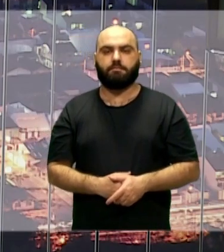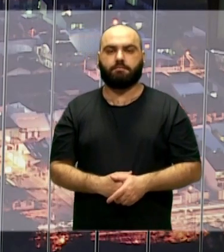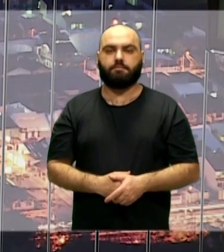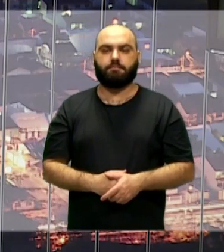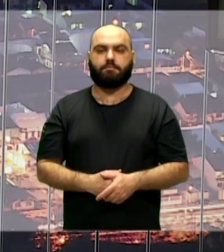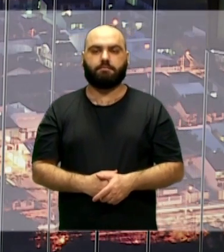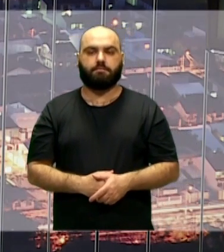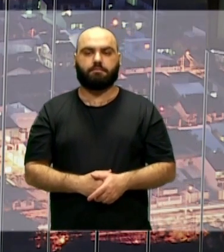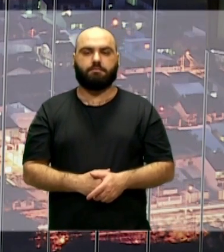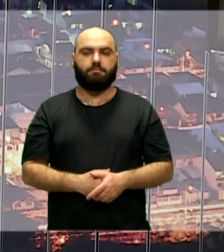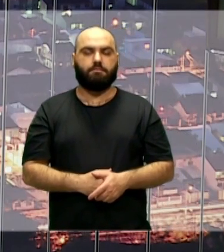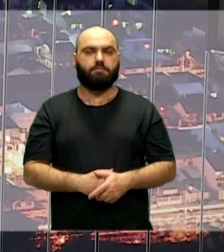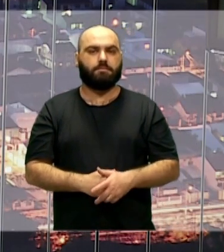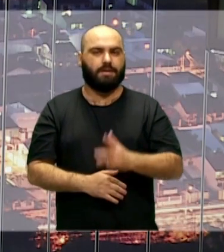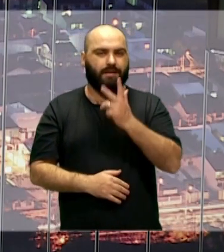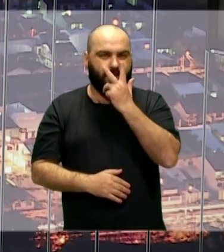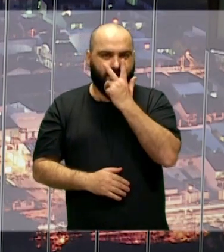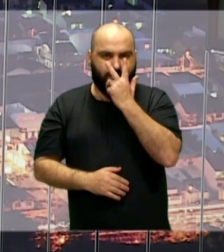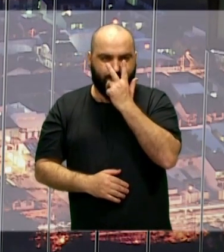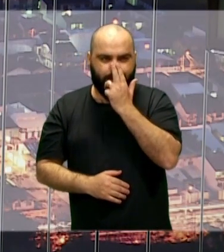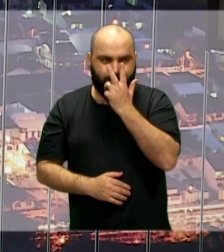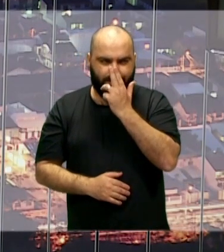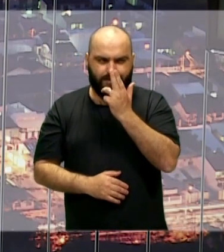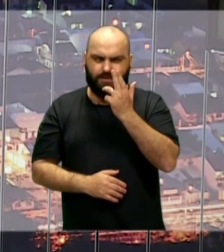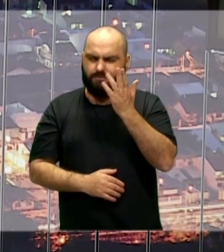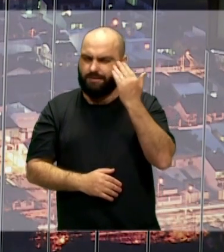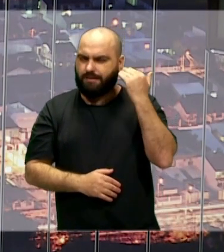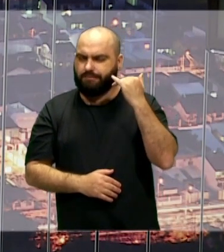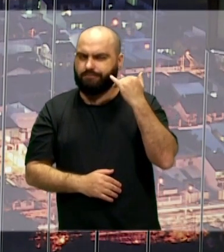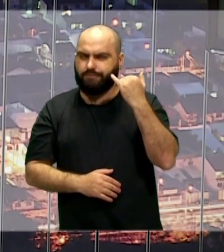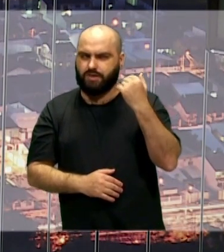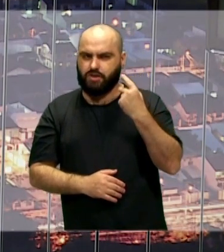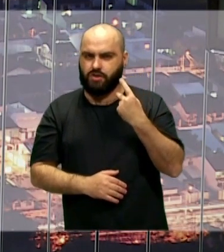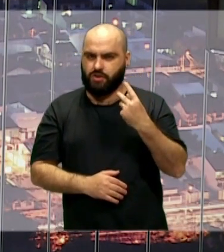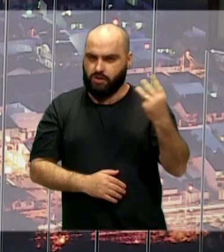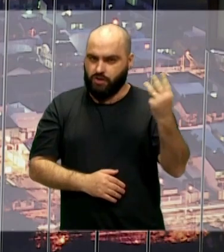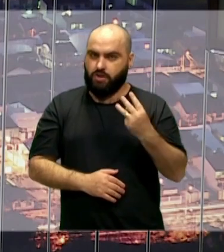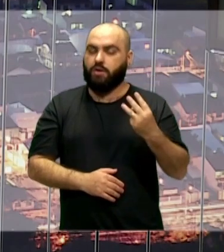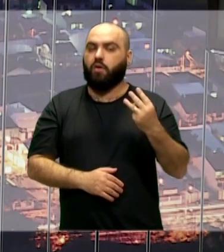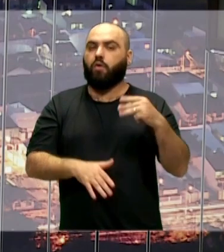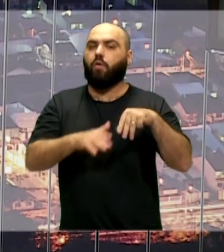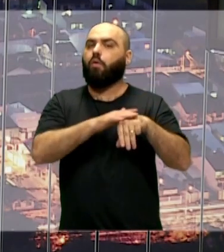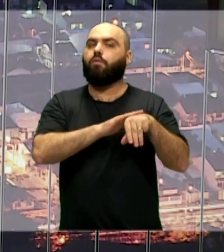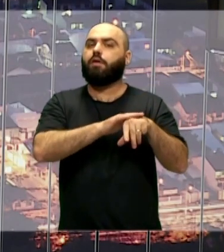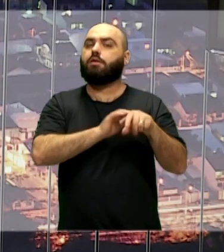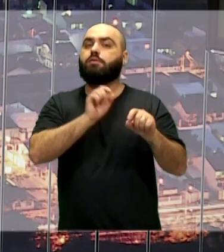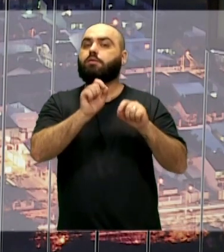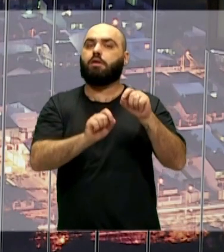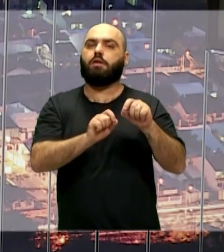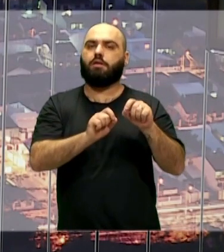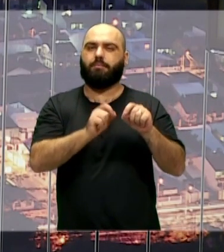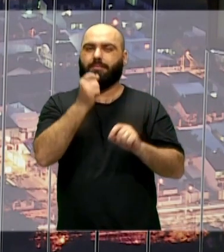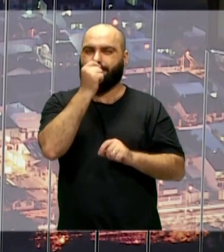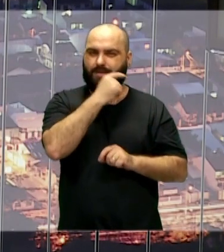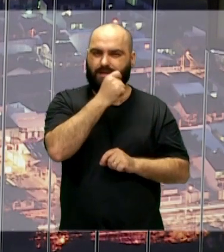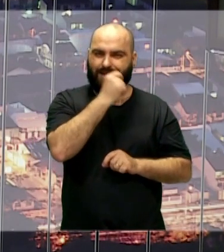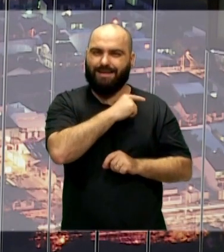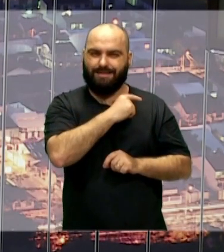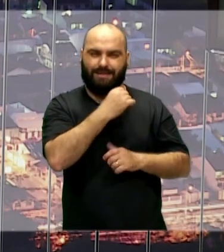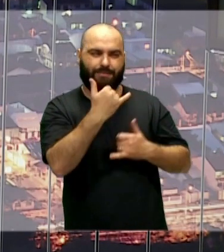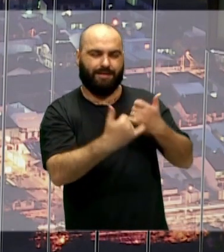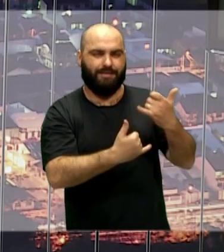sobre as caricaturas, né? Essa retirada de caricatura, né, mostrando